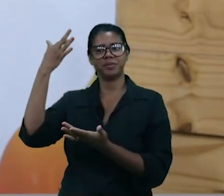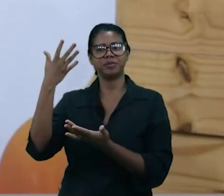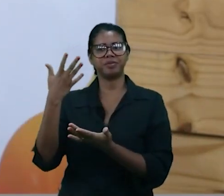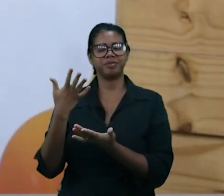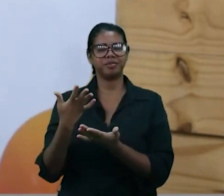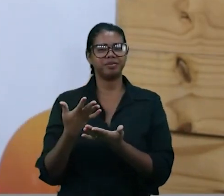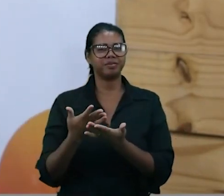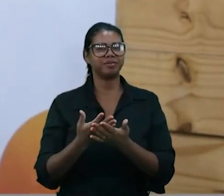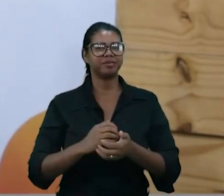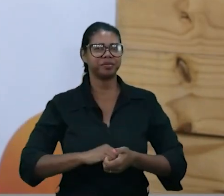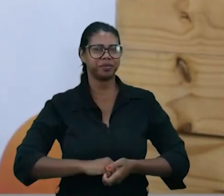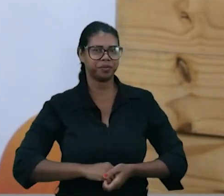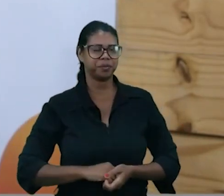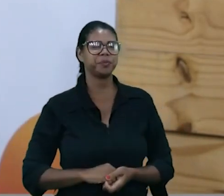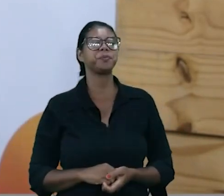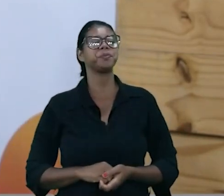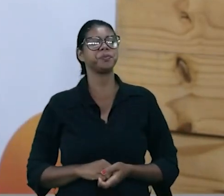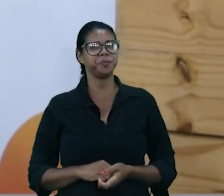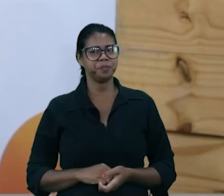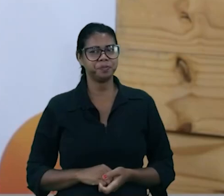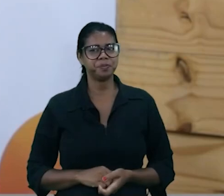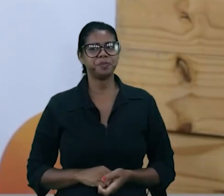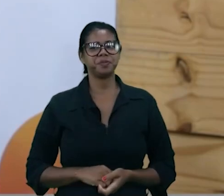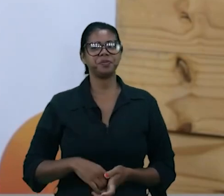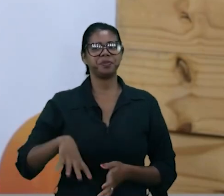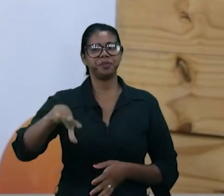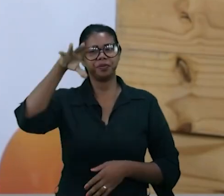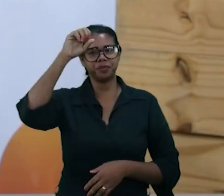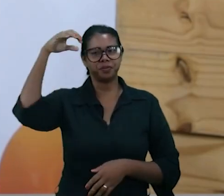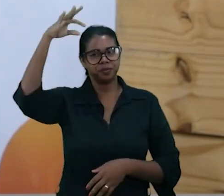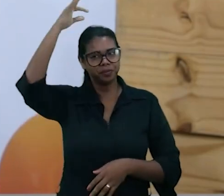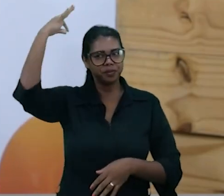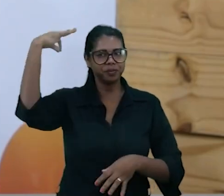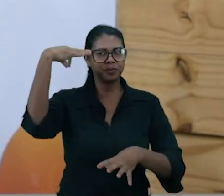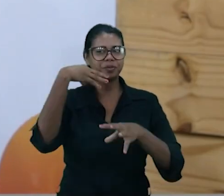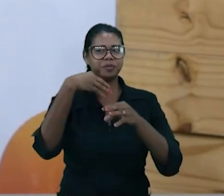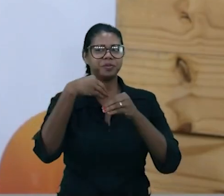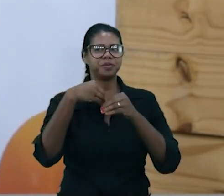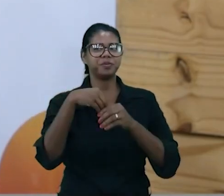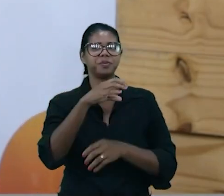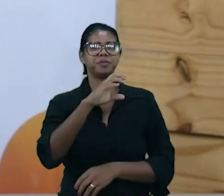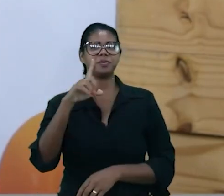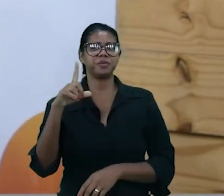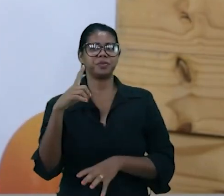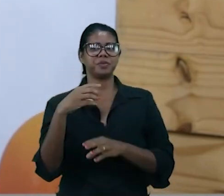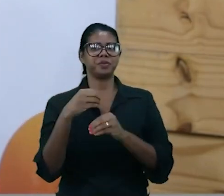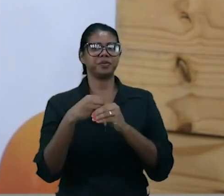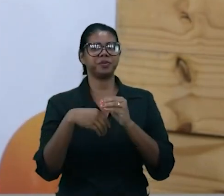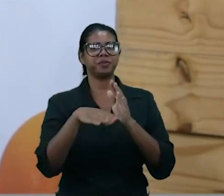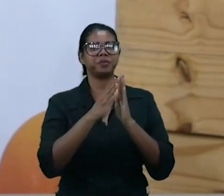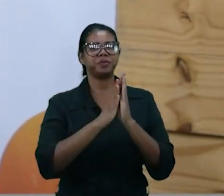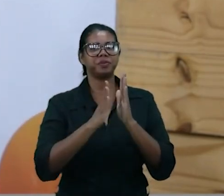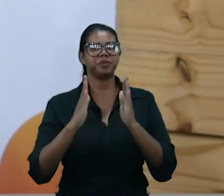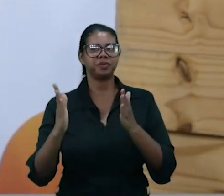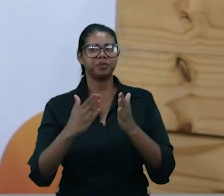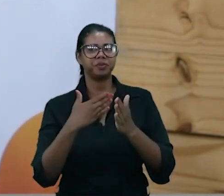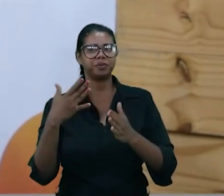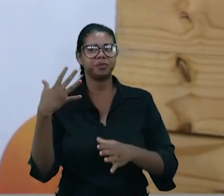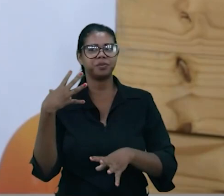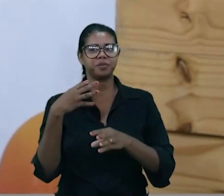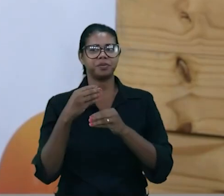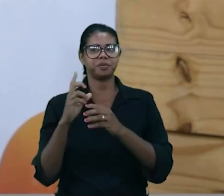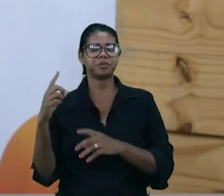pelas as inspirações que levaram os classificadores bibliográficos a fazerem as